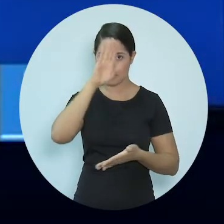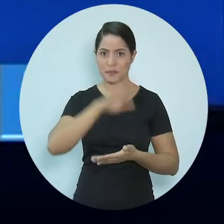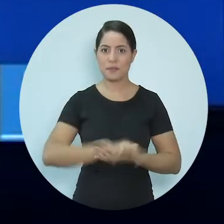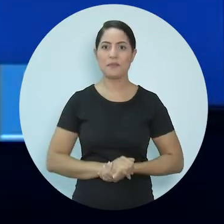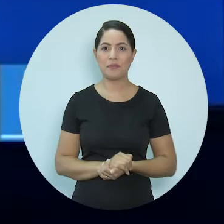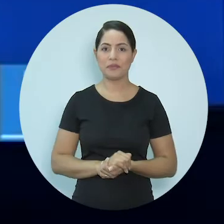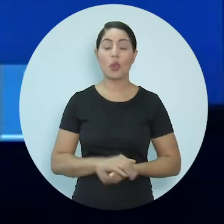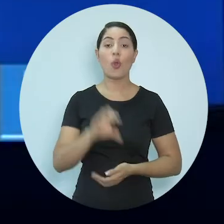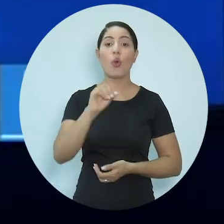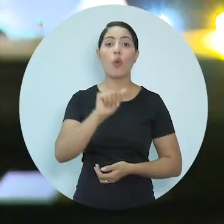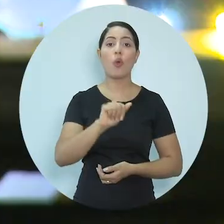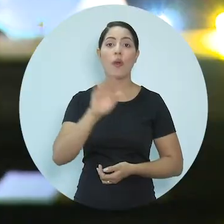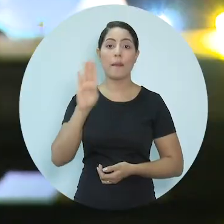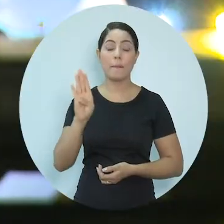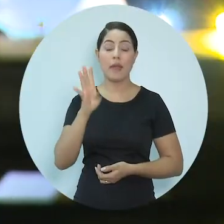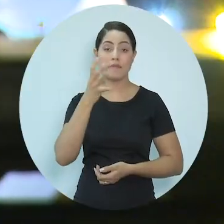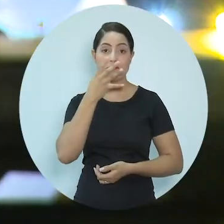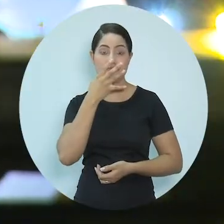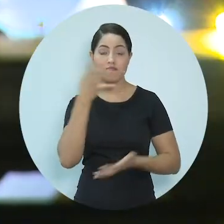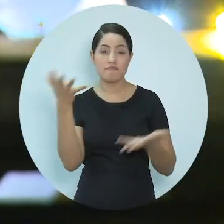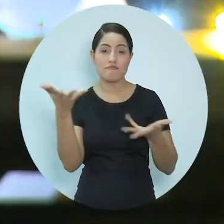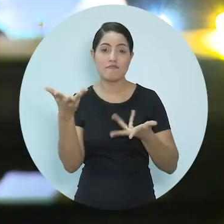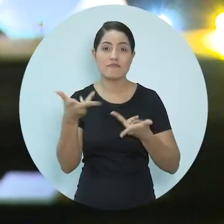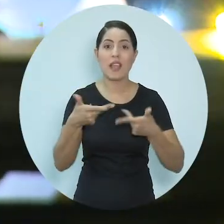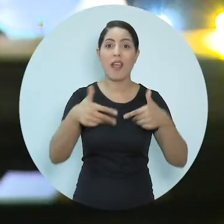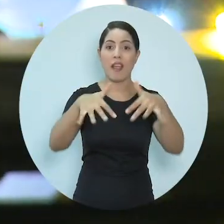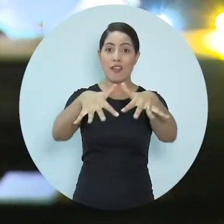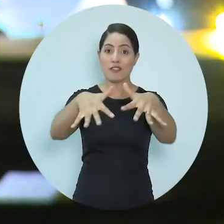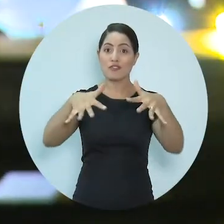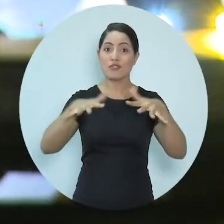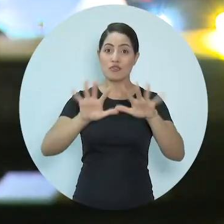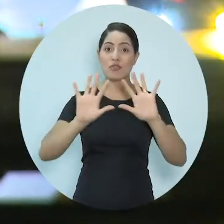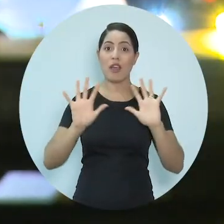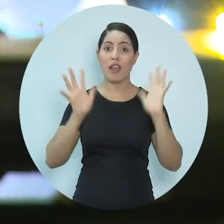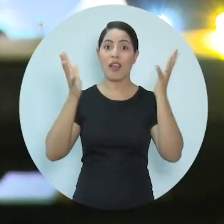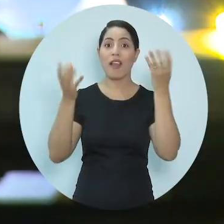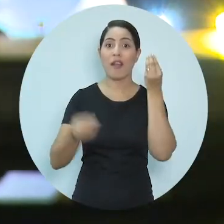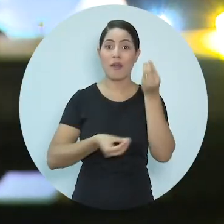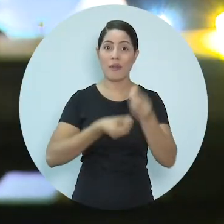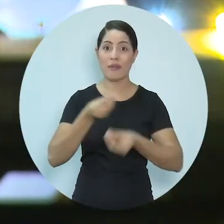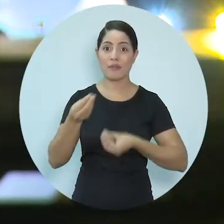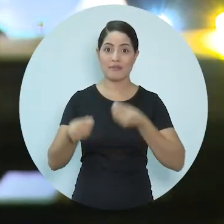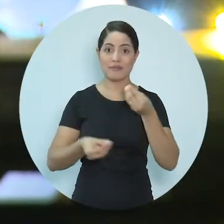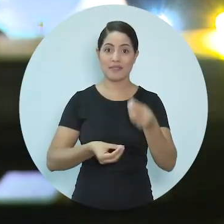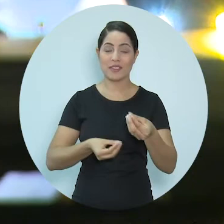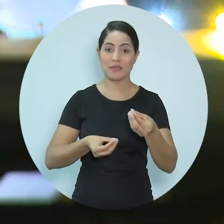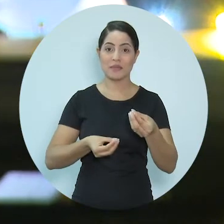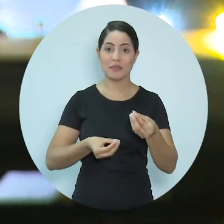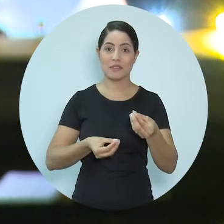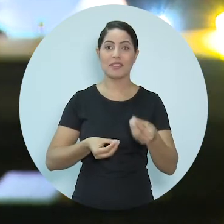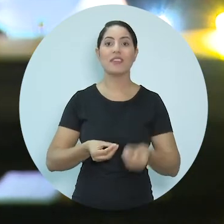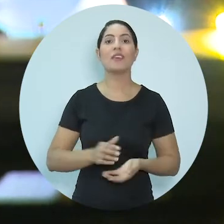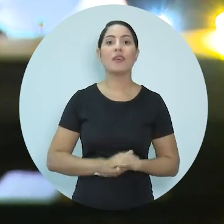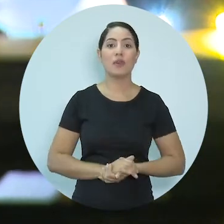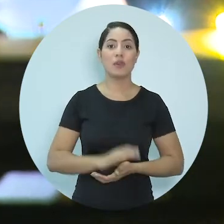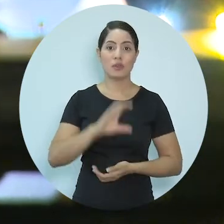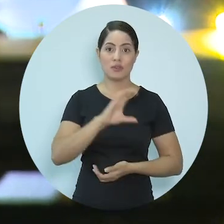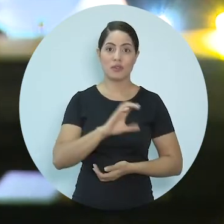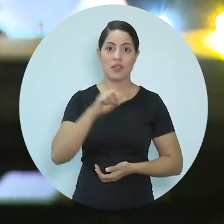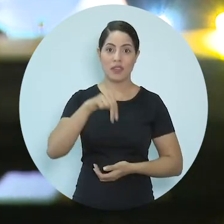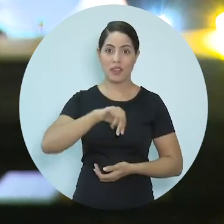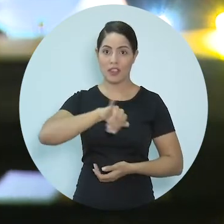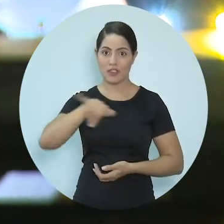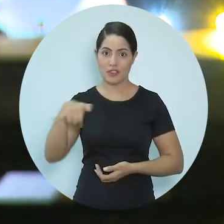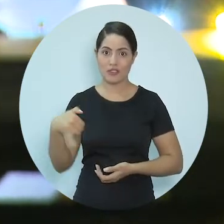pelo presidente da República. A OAB acompanhou mais uma ilustre solenidade de posse no Conselho Nacional de Justiça.